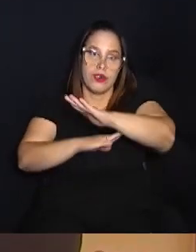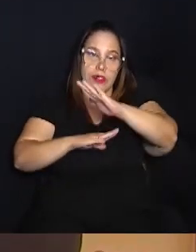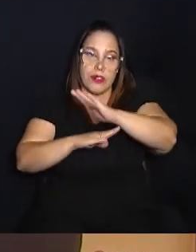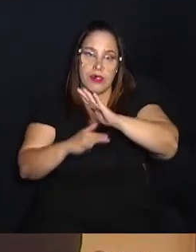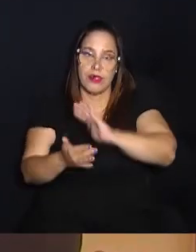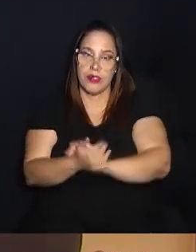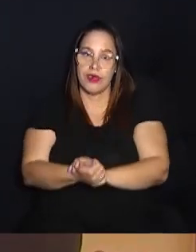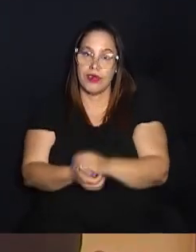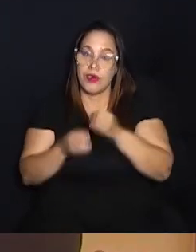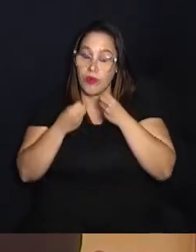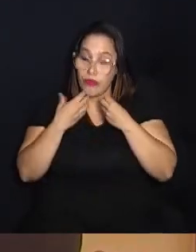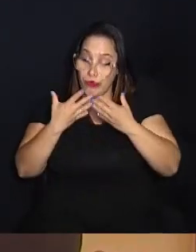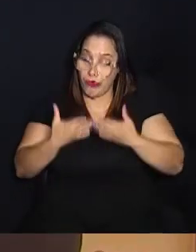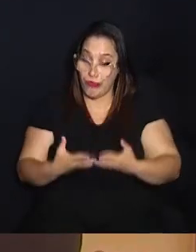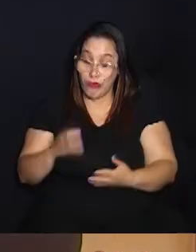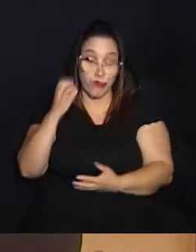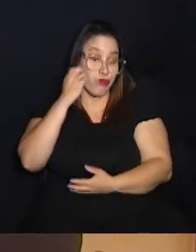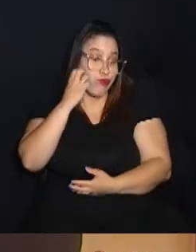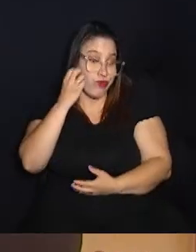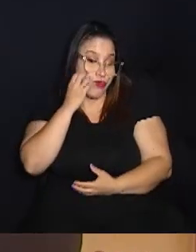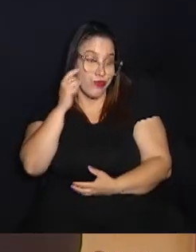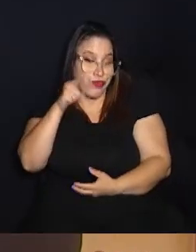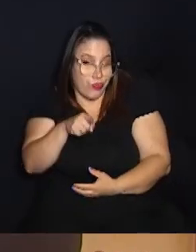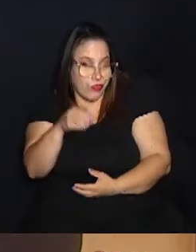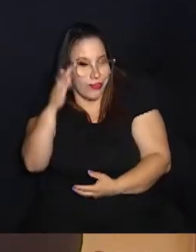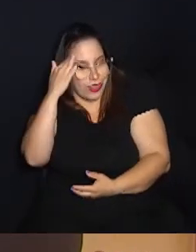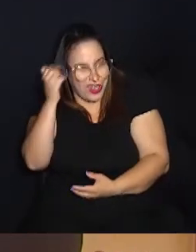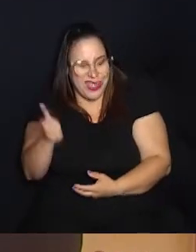TV Câmara Campinas. Bom, pessoal, eu sou